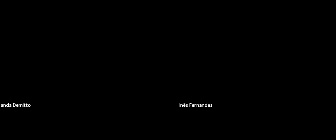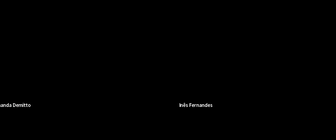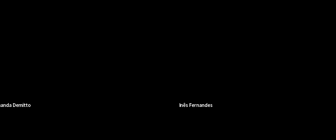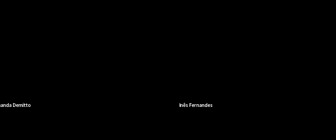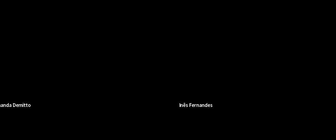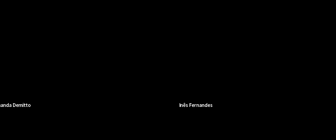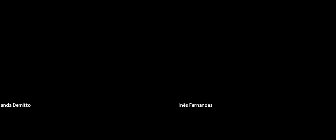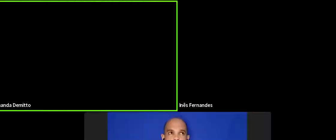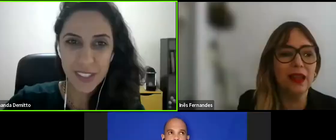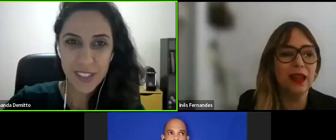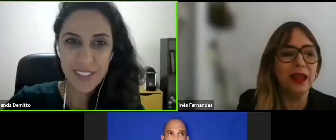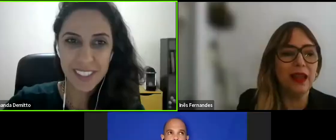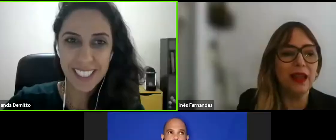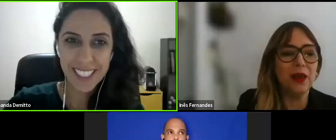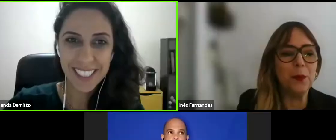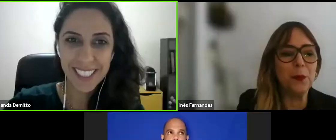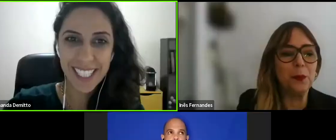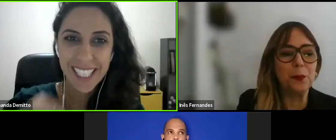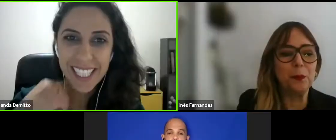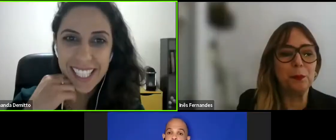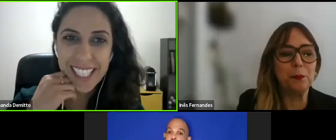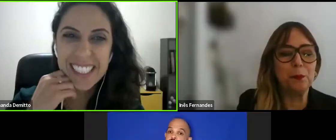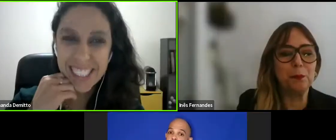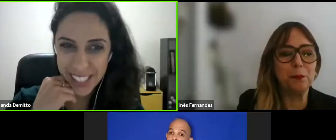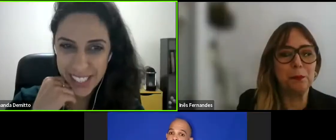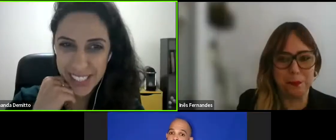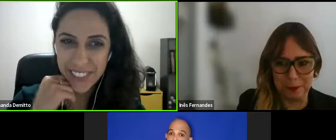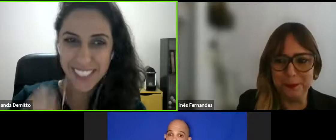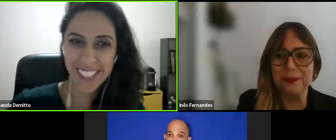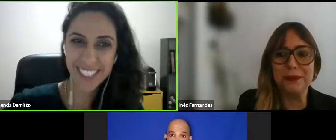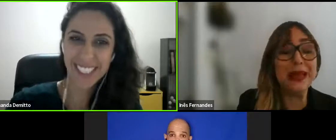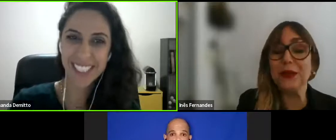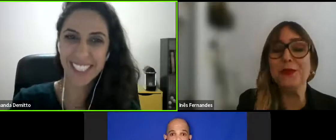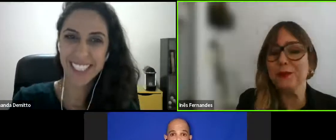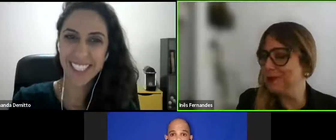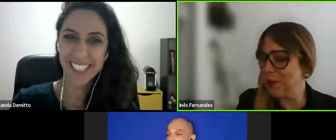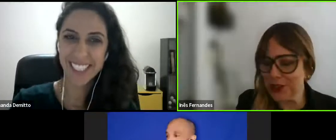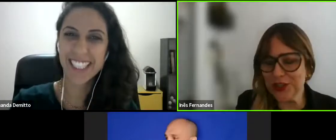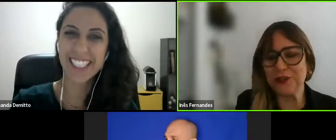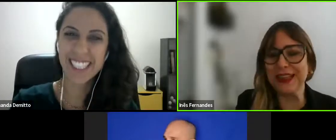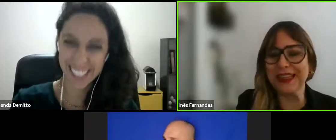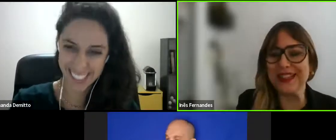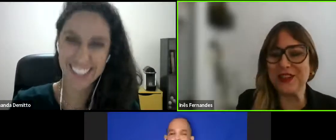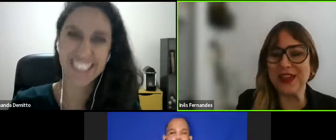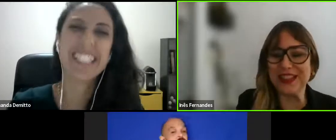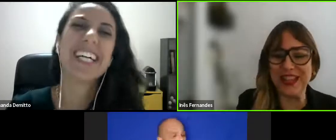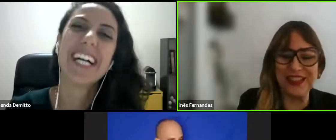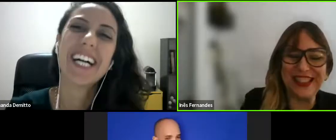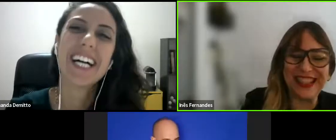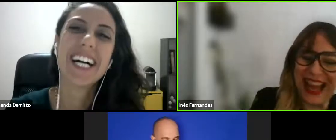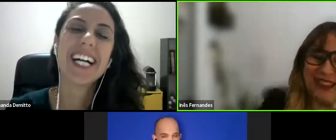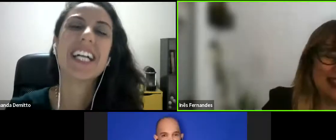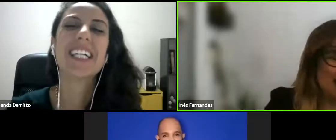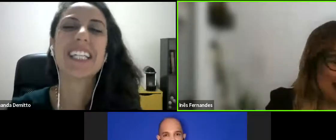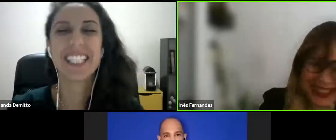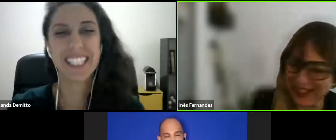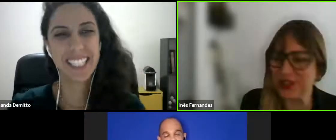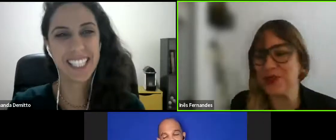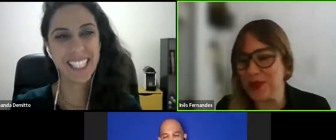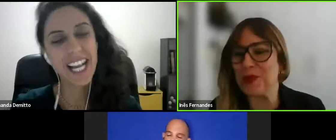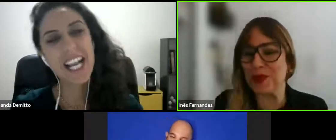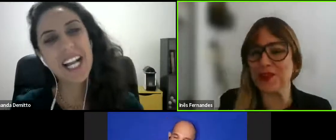Bom, meu nome é Fernanda. Eu. Desculpa. Não, não. Pode ir, Fernanda, só ia te anunciar,